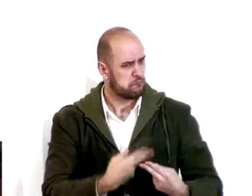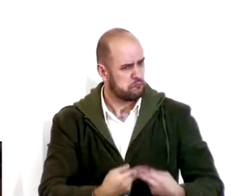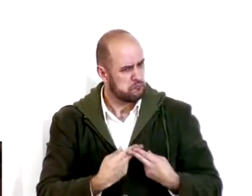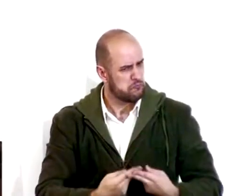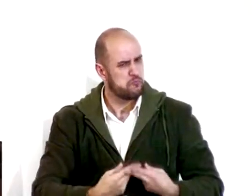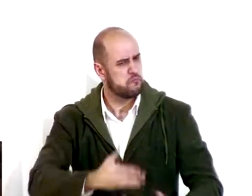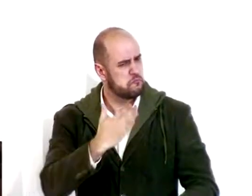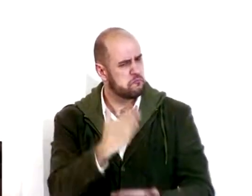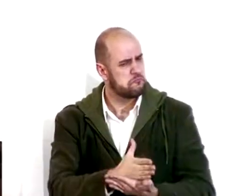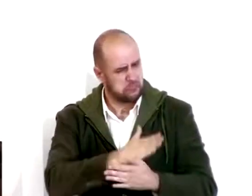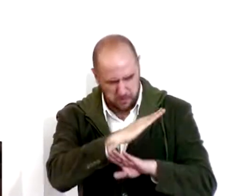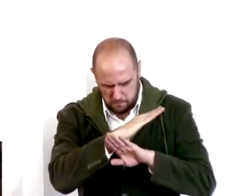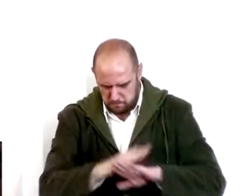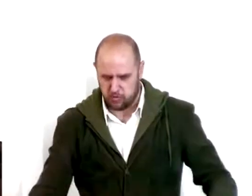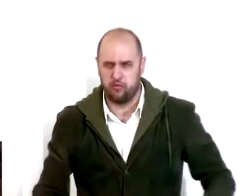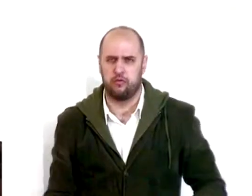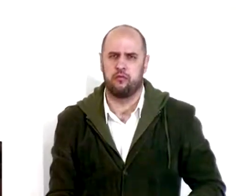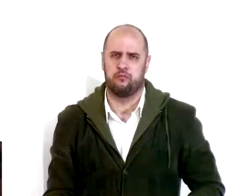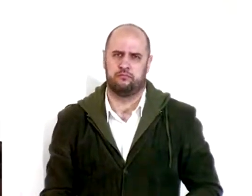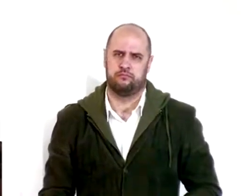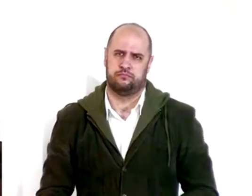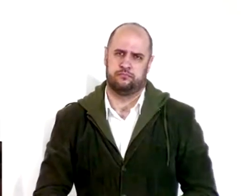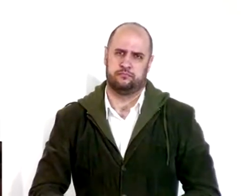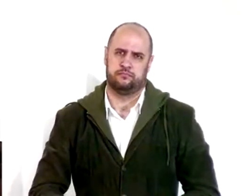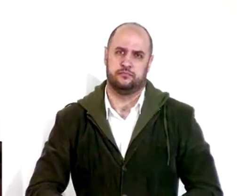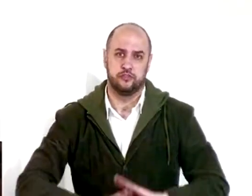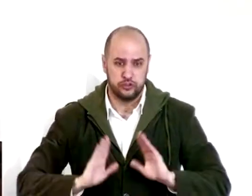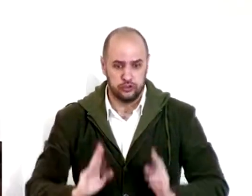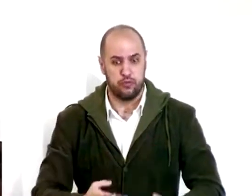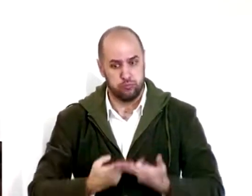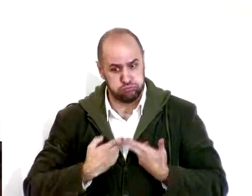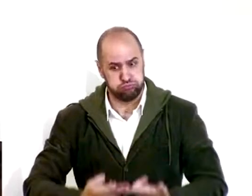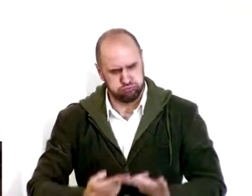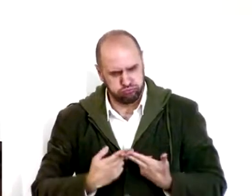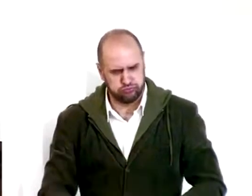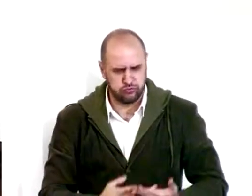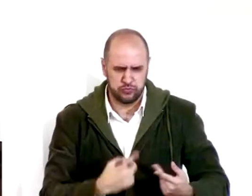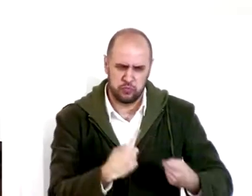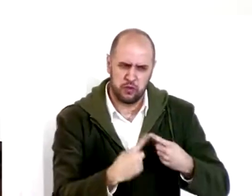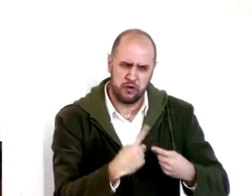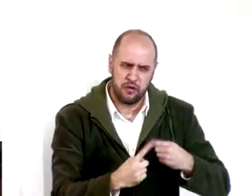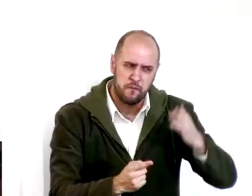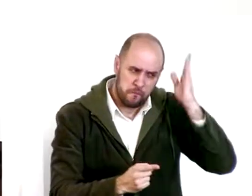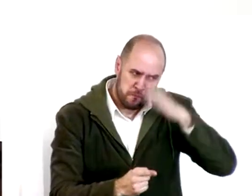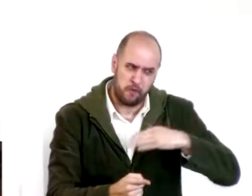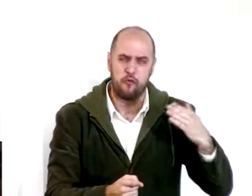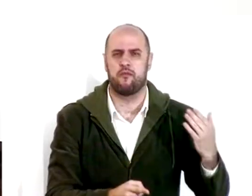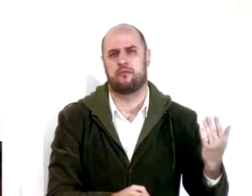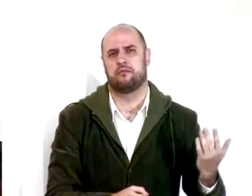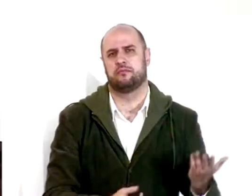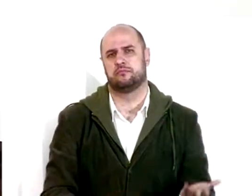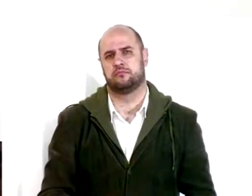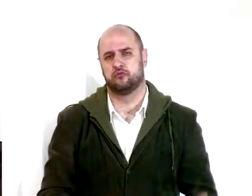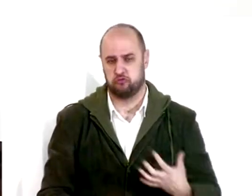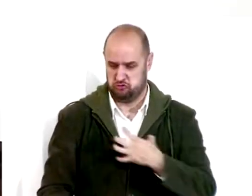havia sido muito tentada pela iniquidade deles.